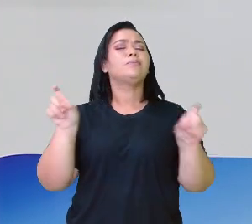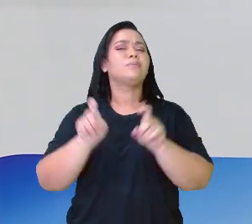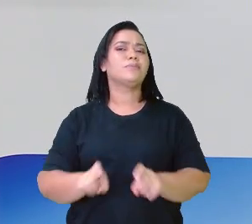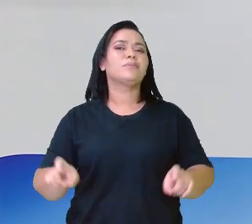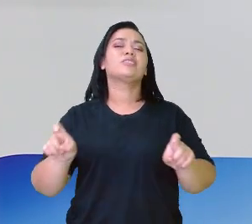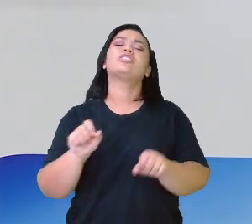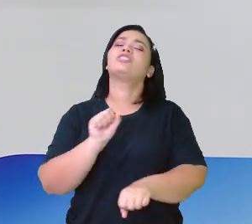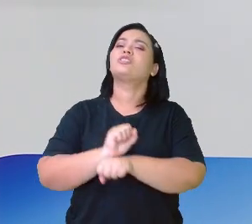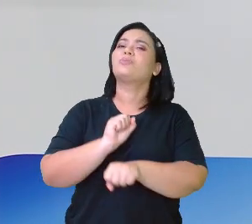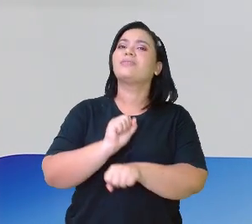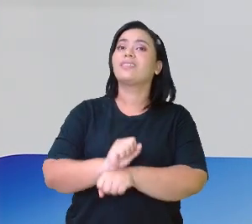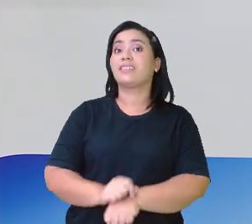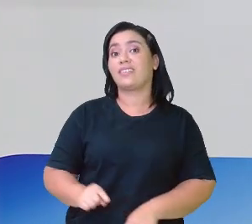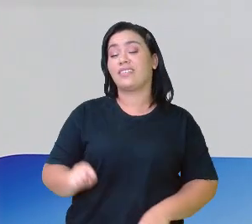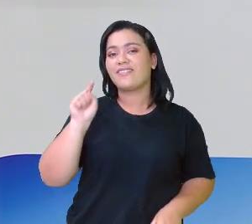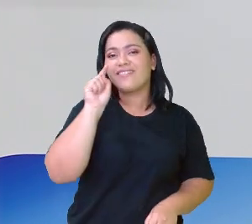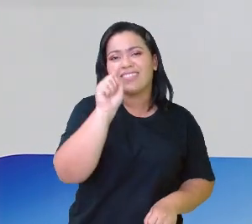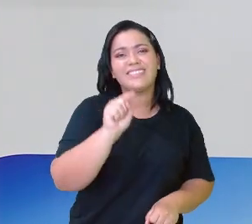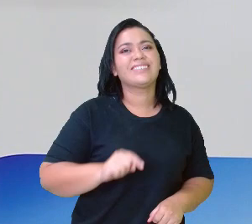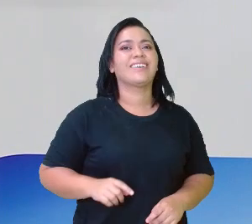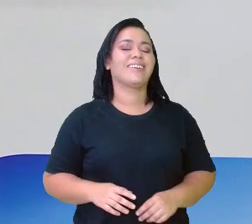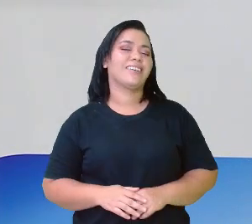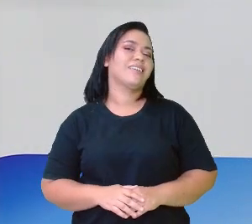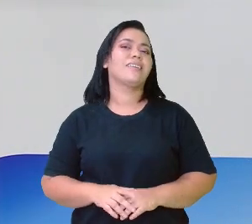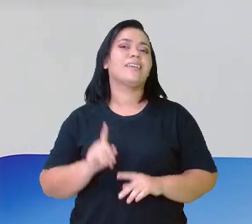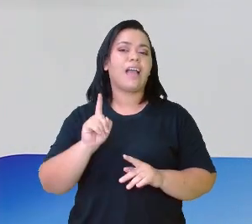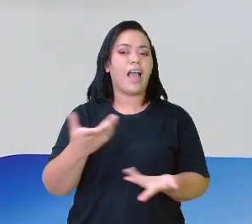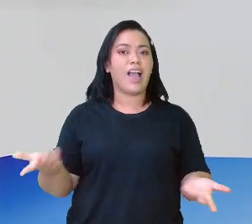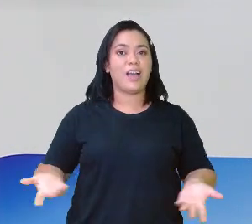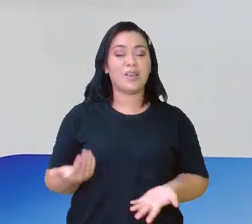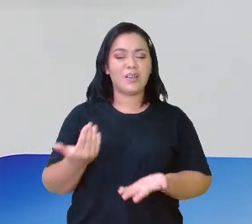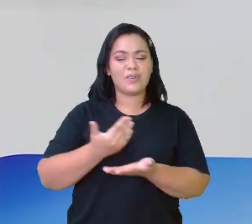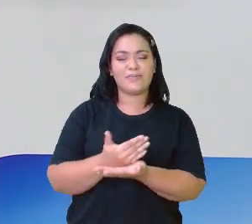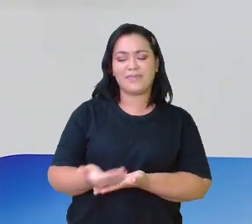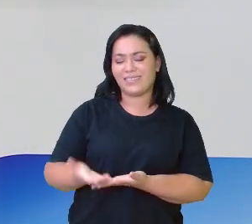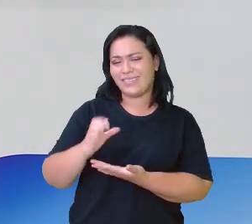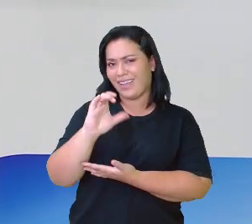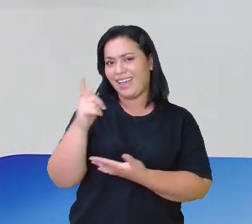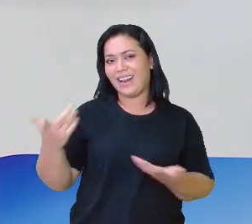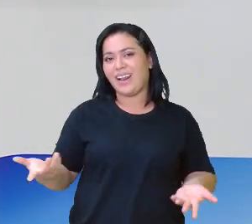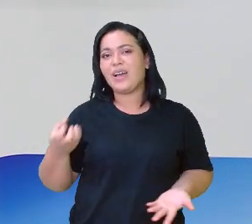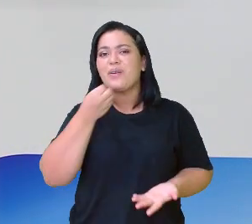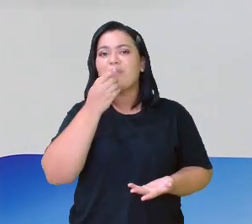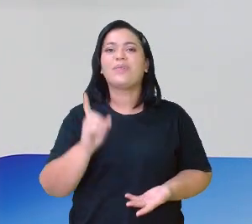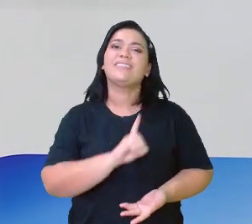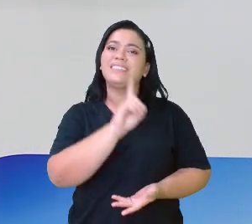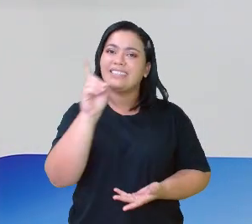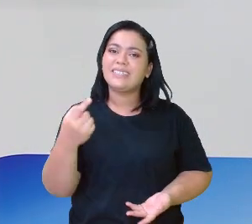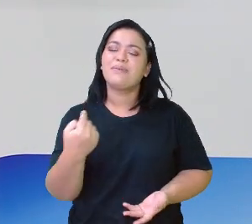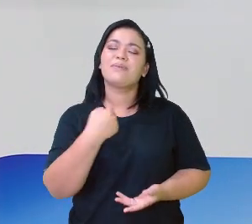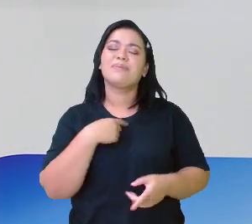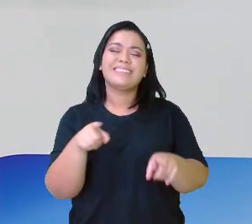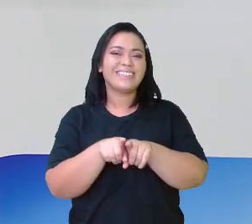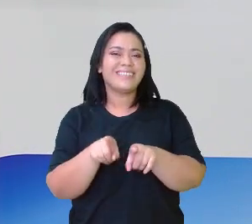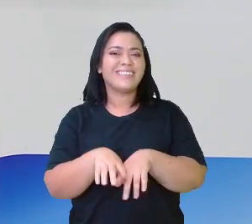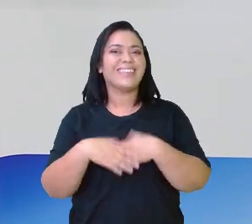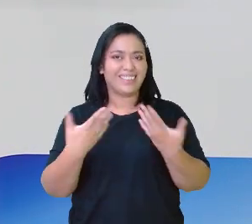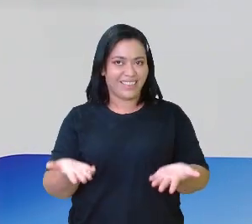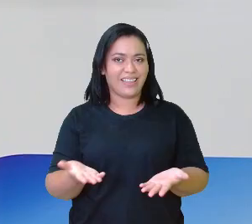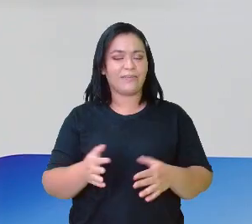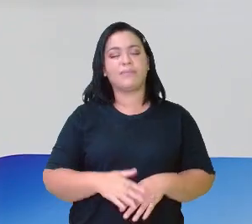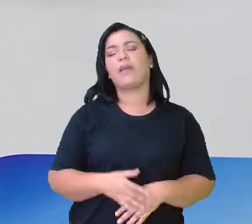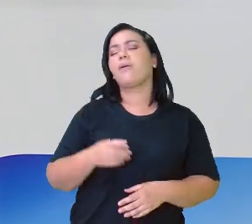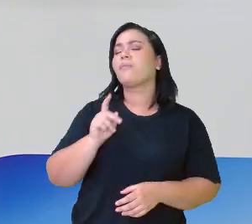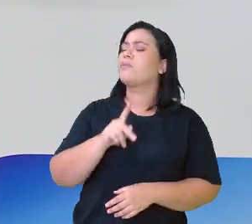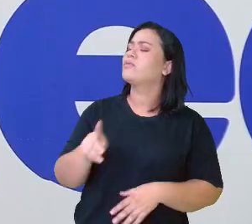só esperando você, que já vai começar, claro, desejando um bom dia para mim também, né? E aí, professora Kedma, como é que está por